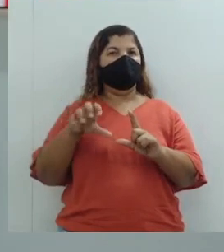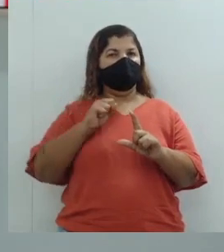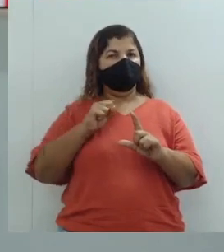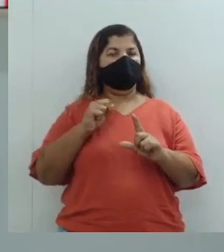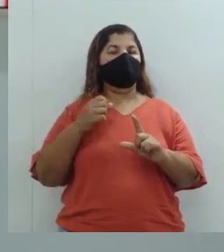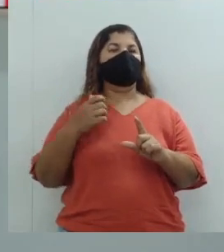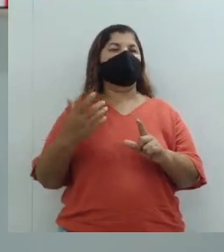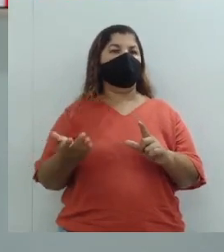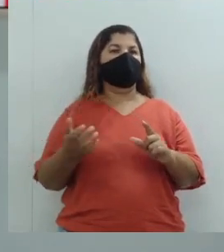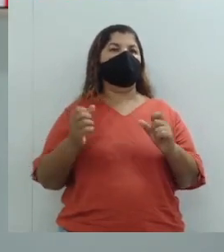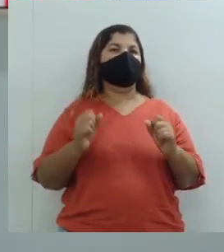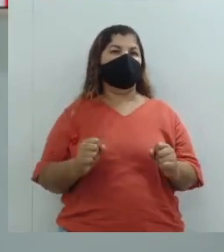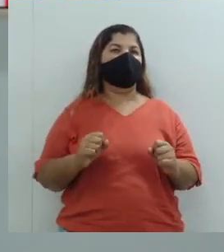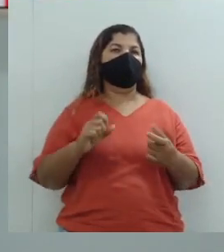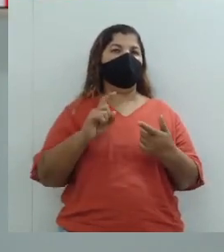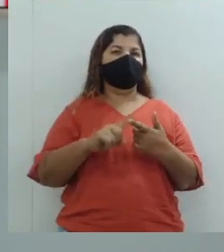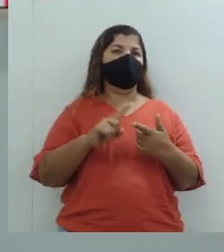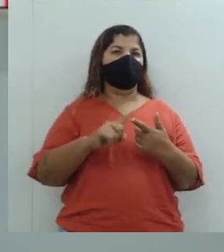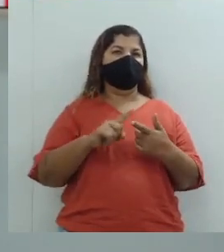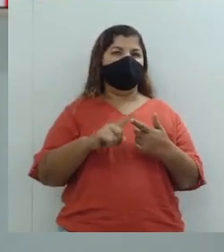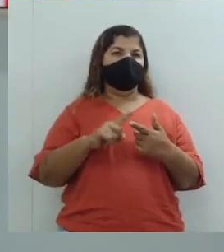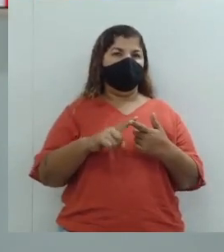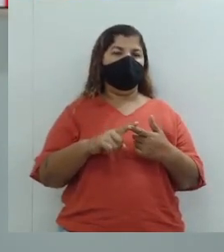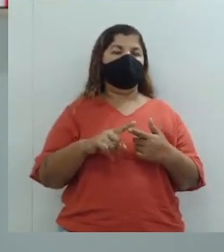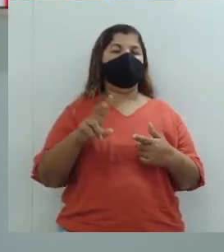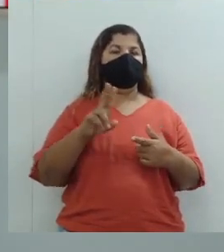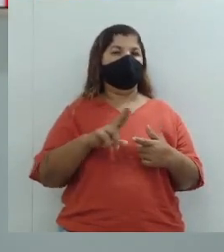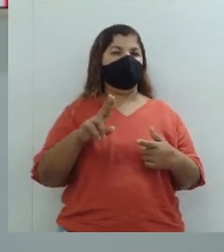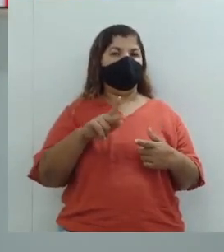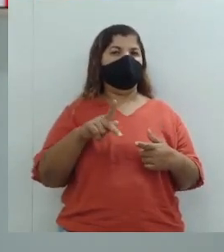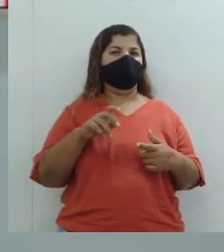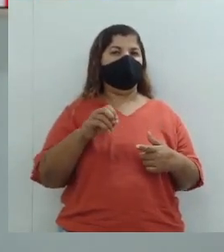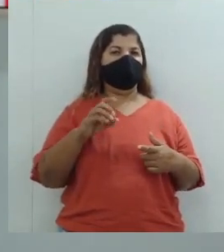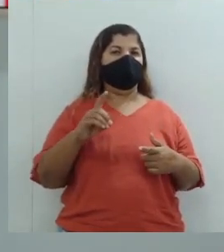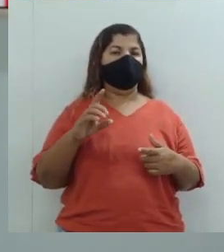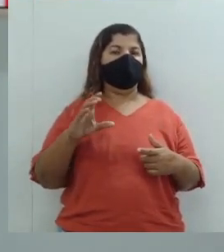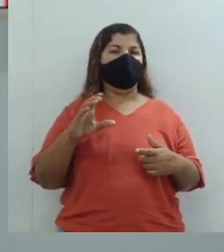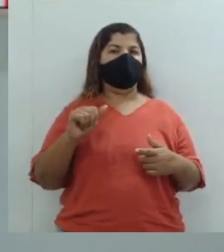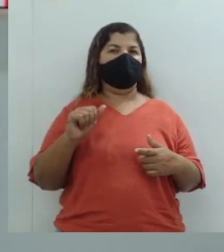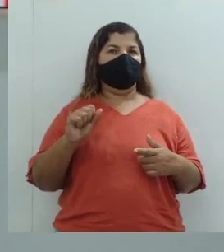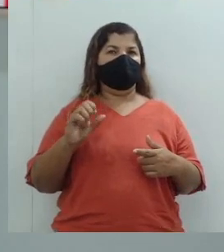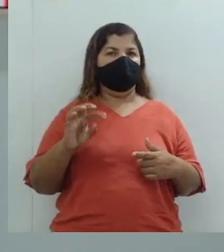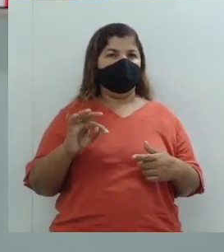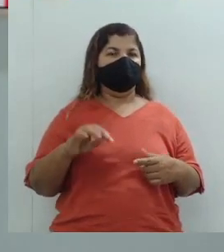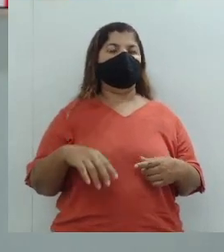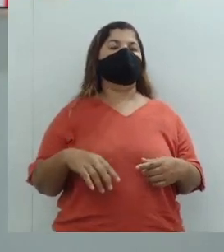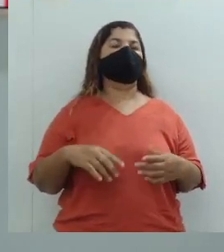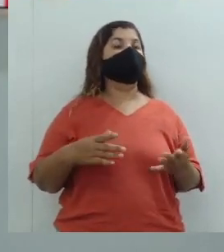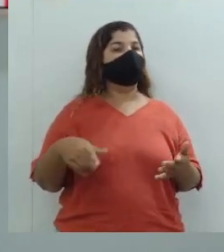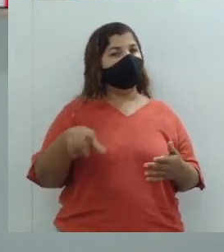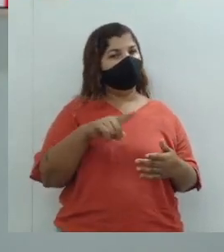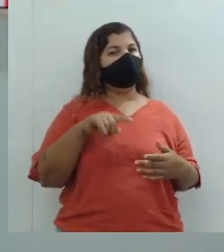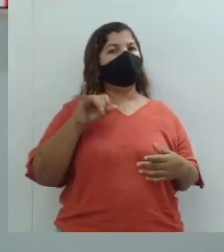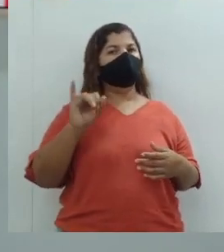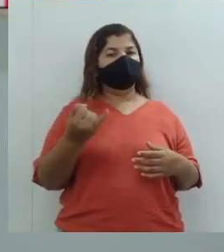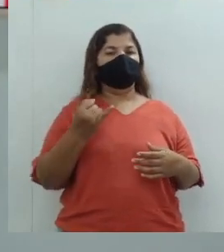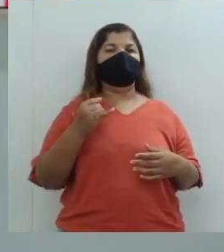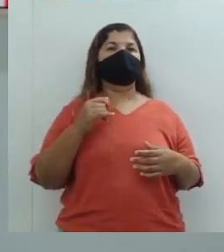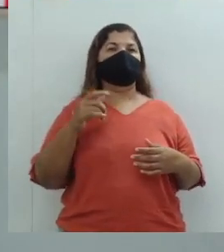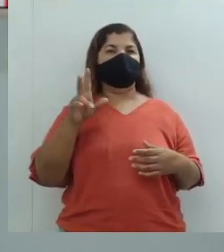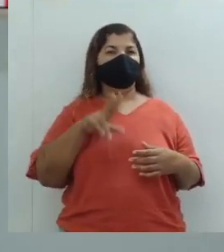também você pode acompanhar através do nosso podcast. Então, são instrumentos aí bastante interessantes, né, para a gente